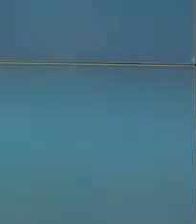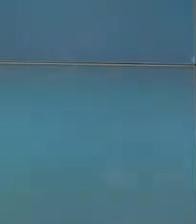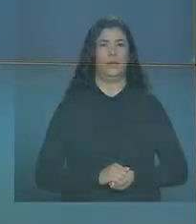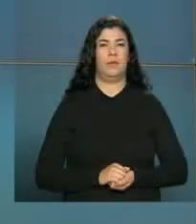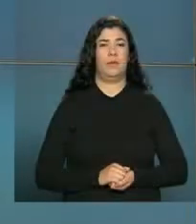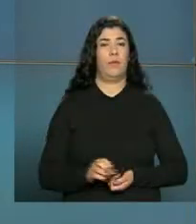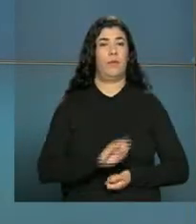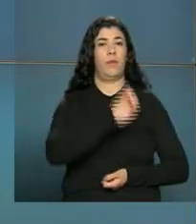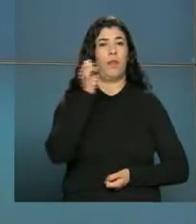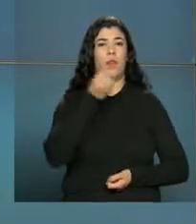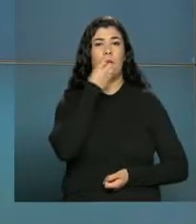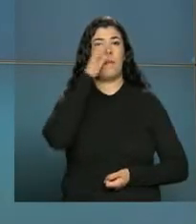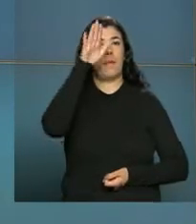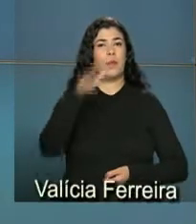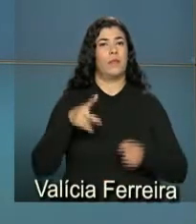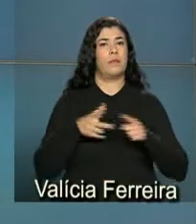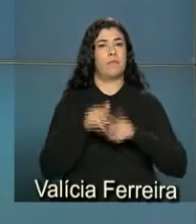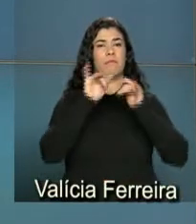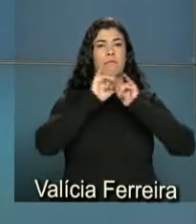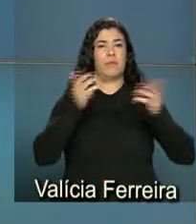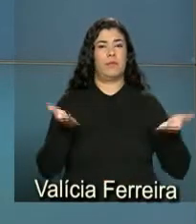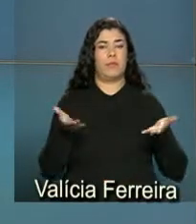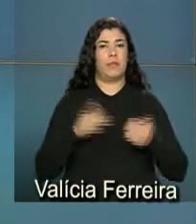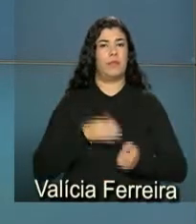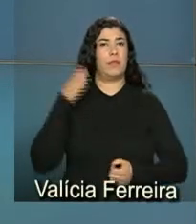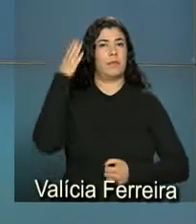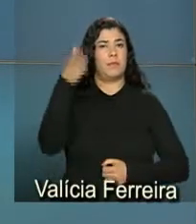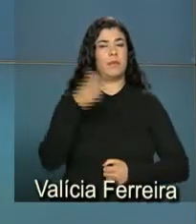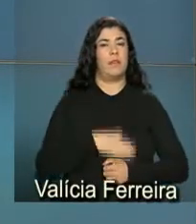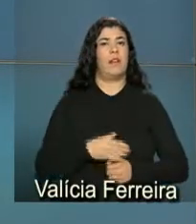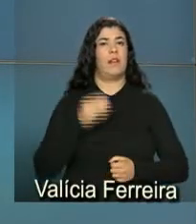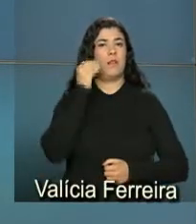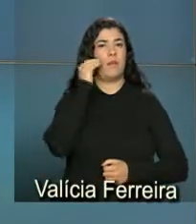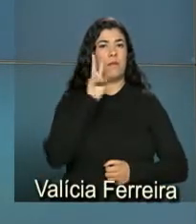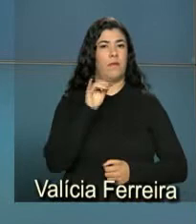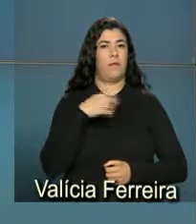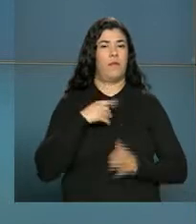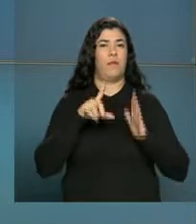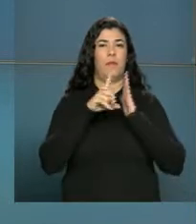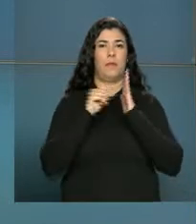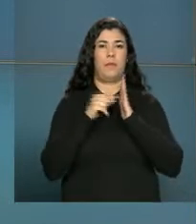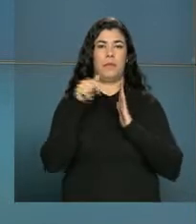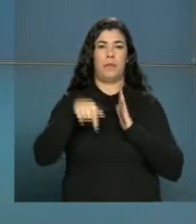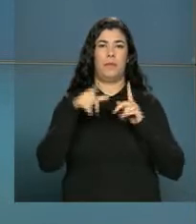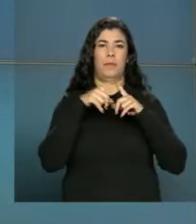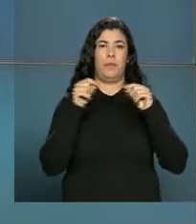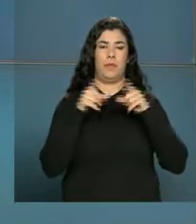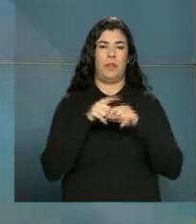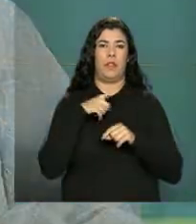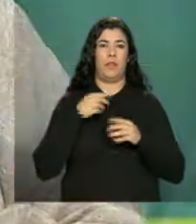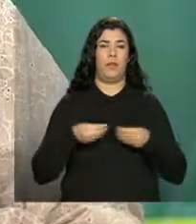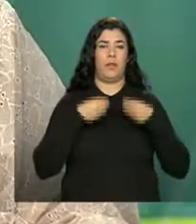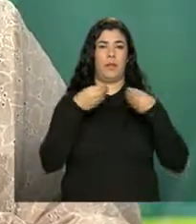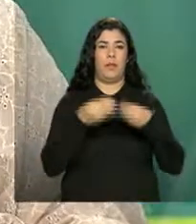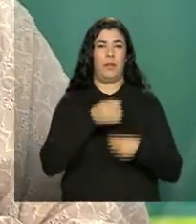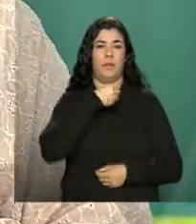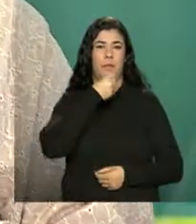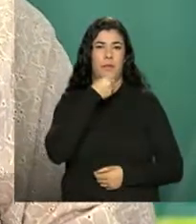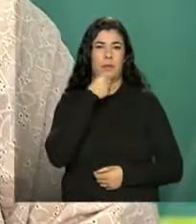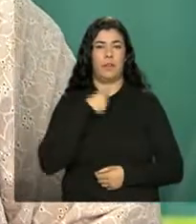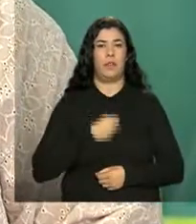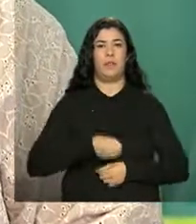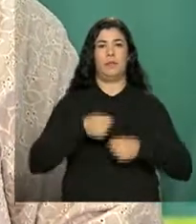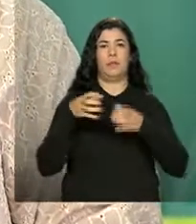Olá boa tarde interrompemos a nossa programação para ir ao vivo ao Palácio do Planalto em Brasília será concedida entrevista coletiva